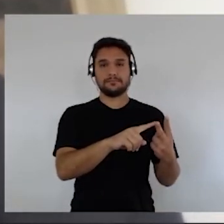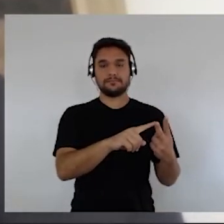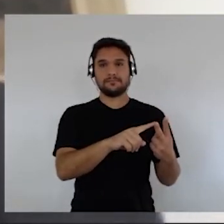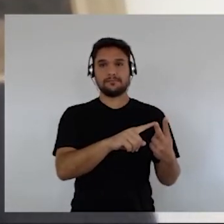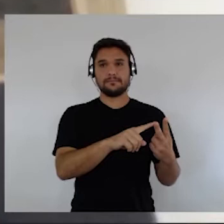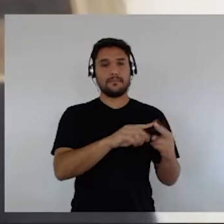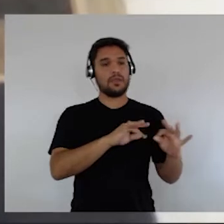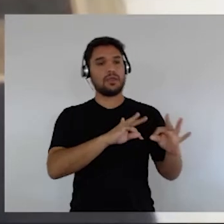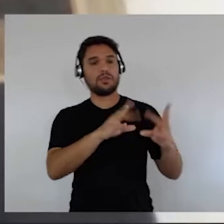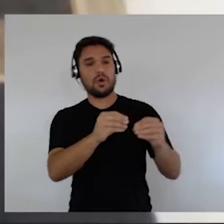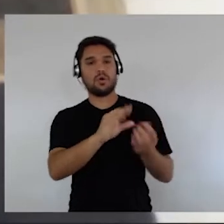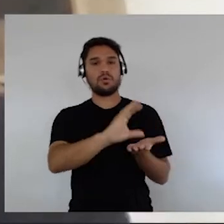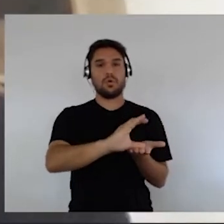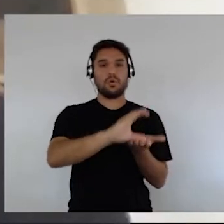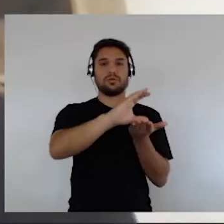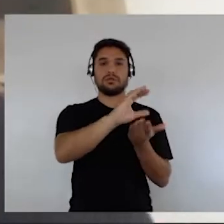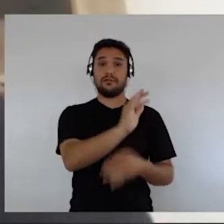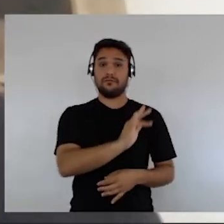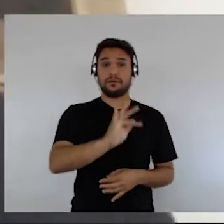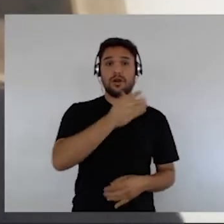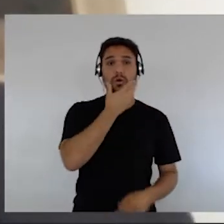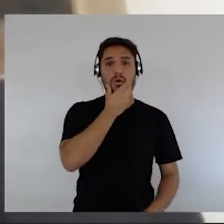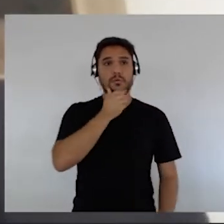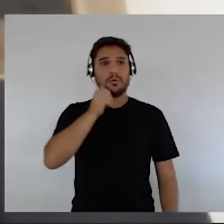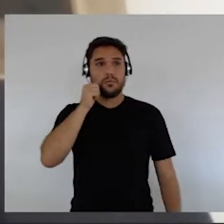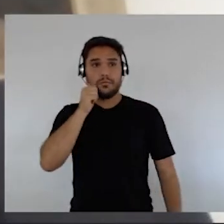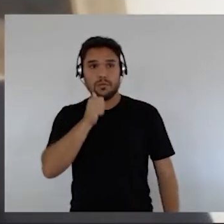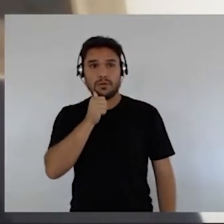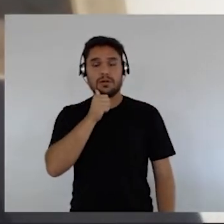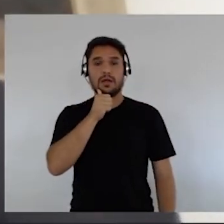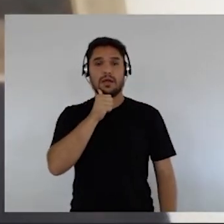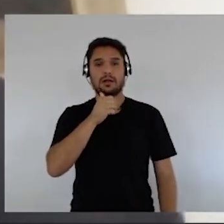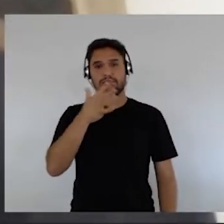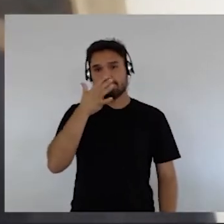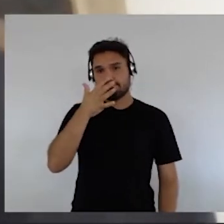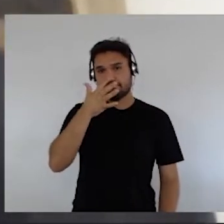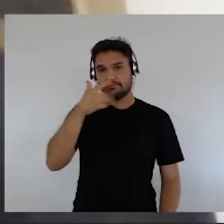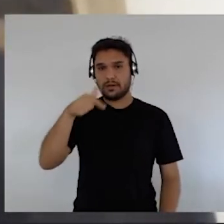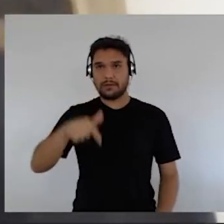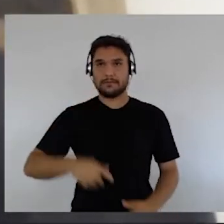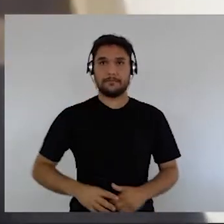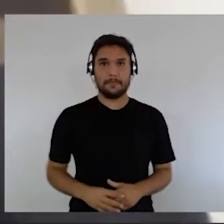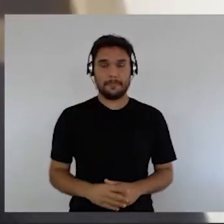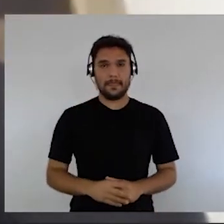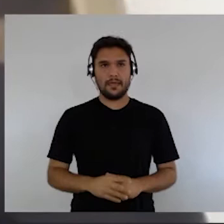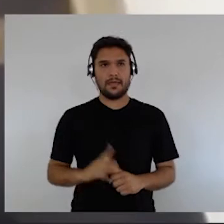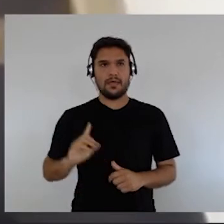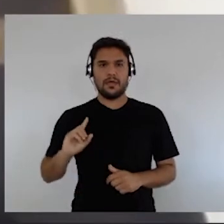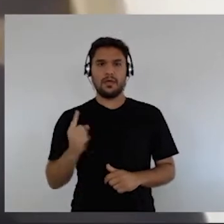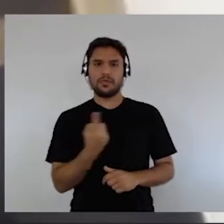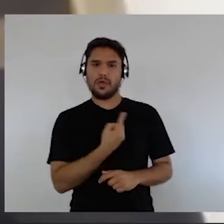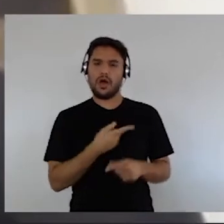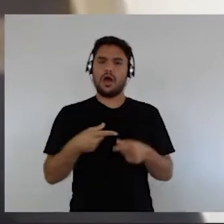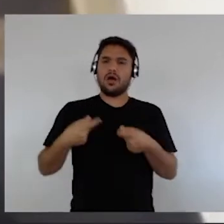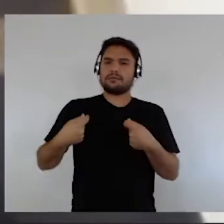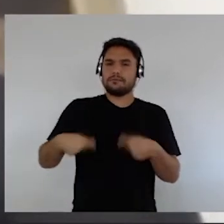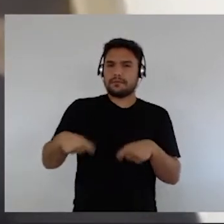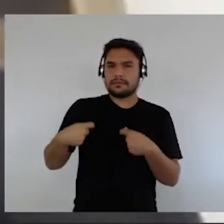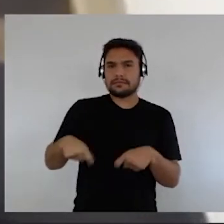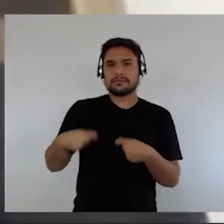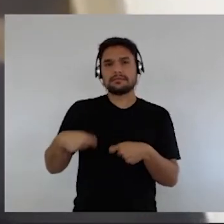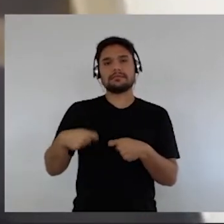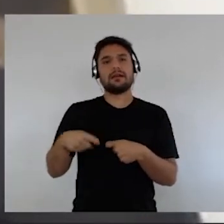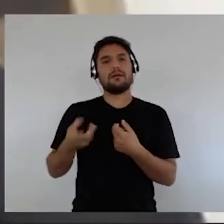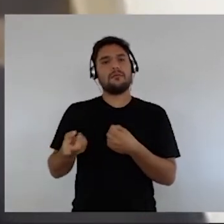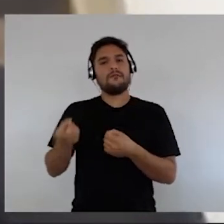e todos do Conselho Federal, senhoras e senhores que estão nos acompanhando. Precisamos recuperar a